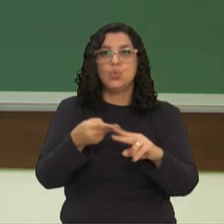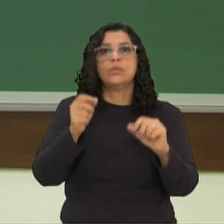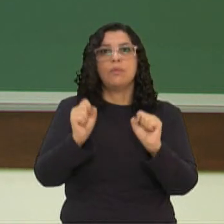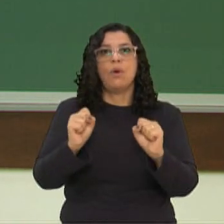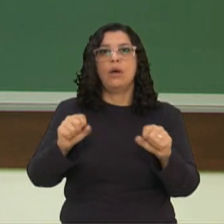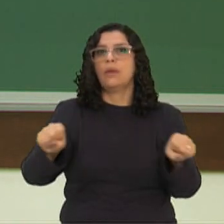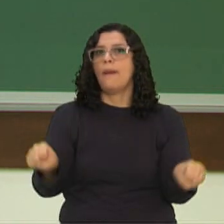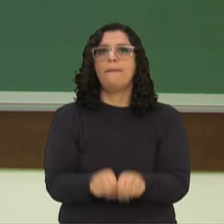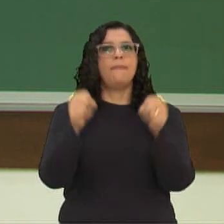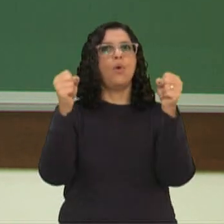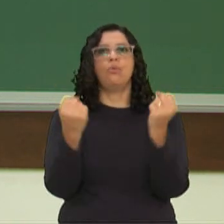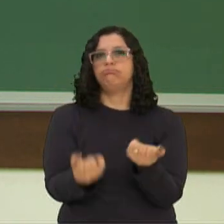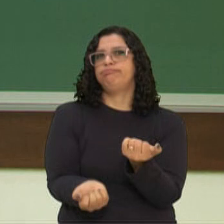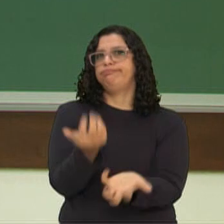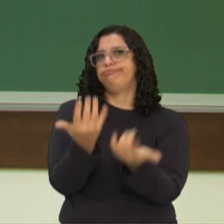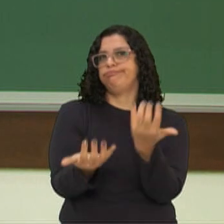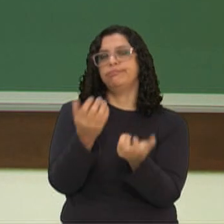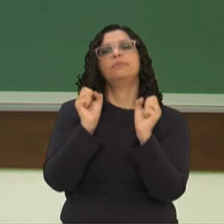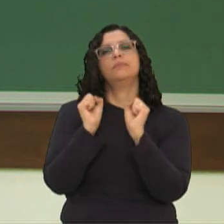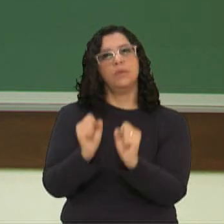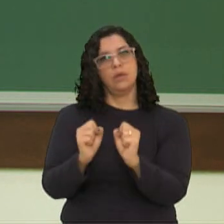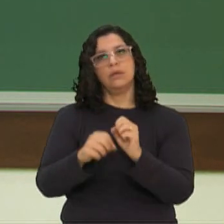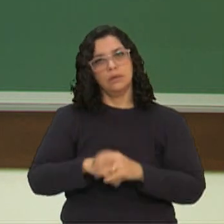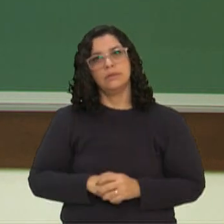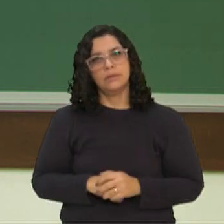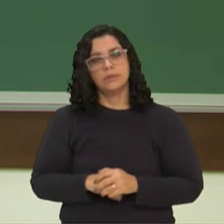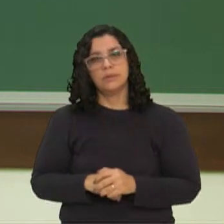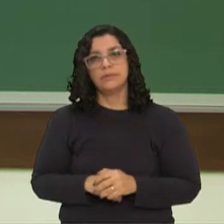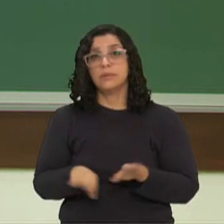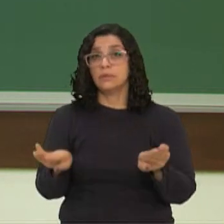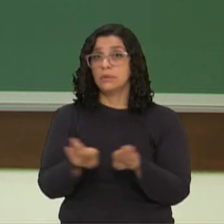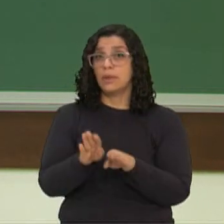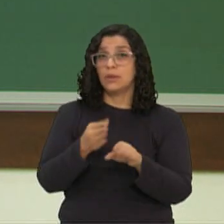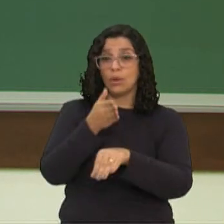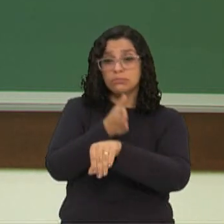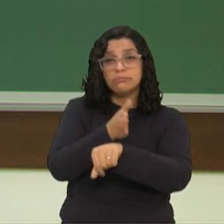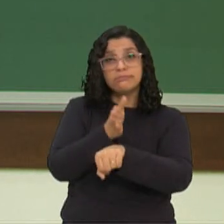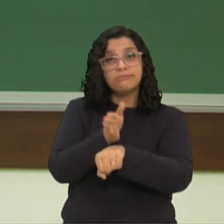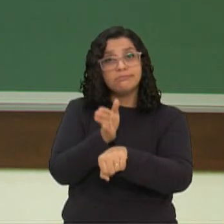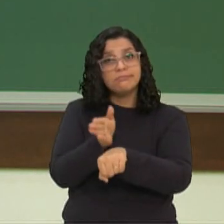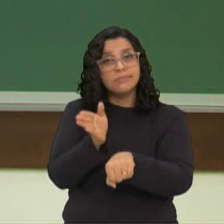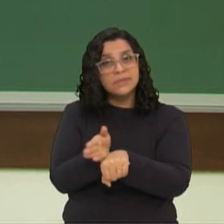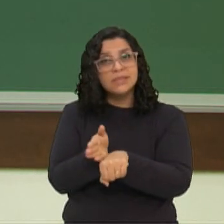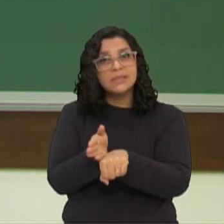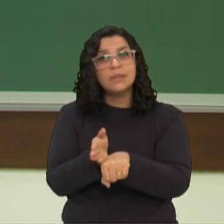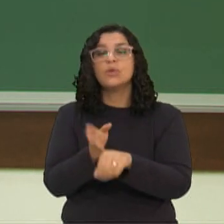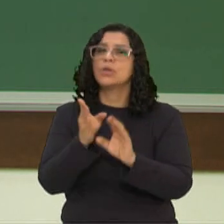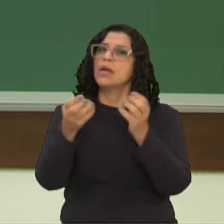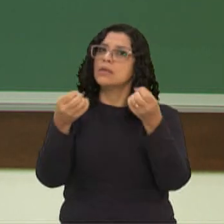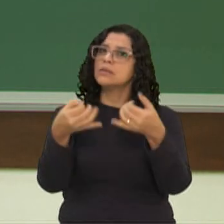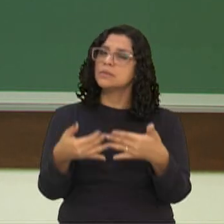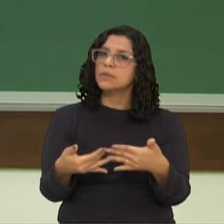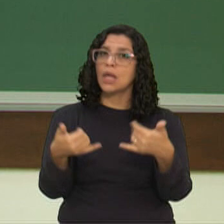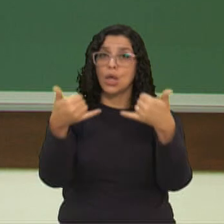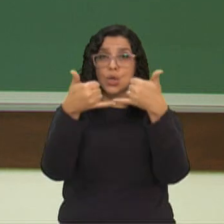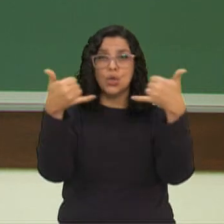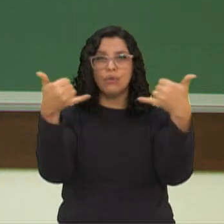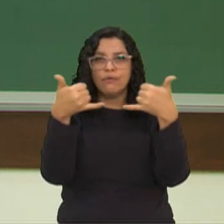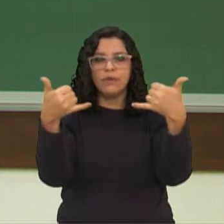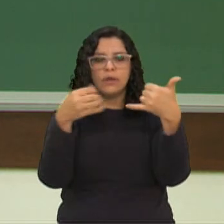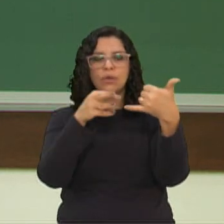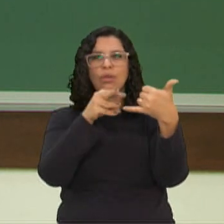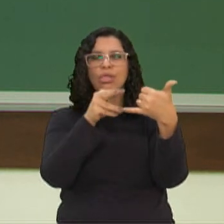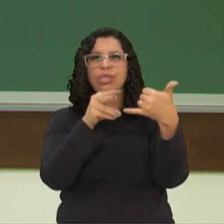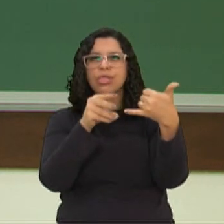acidente, né, um incêndio ali, por exemplo. E no decorrer do tempo ocorre, como eu já comentei, a